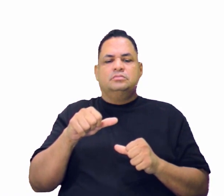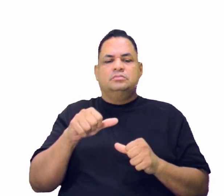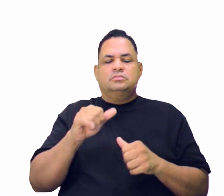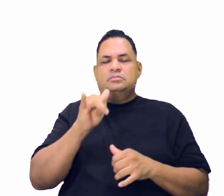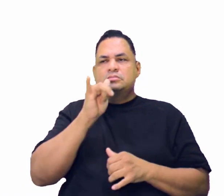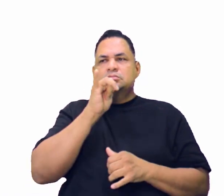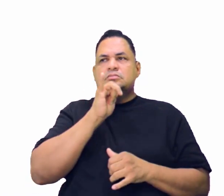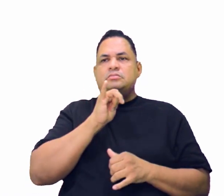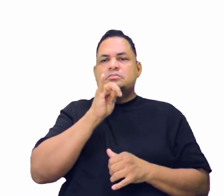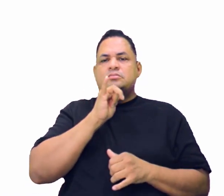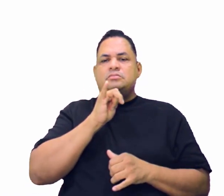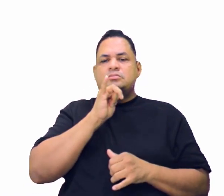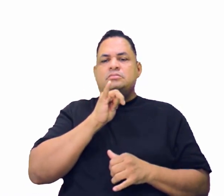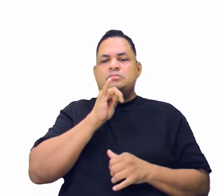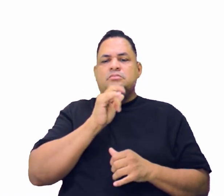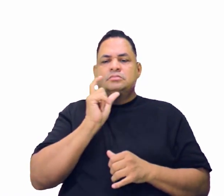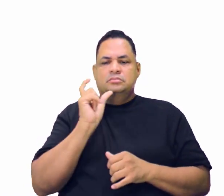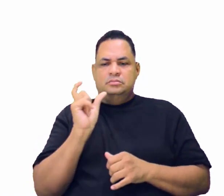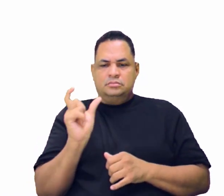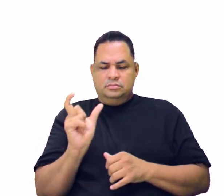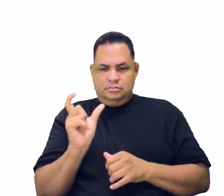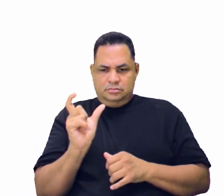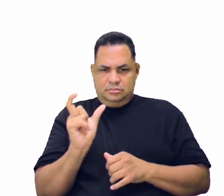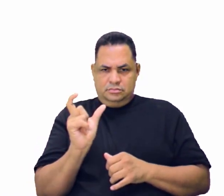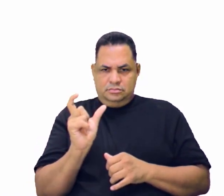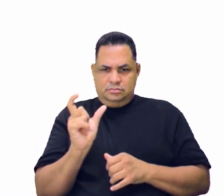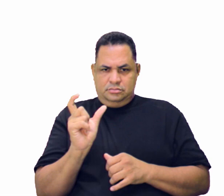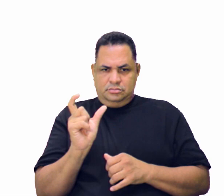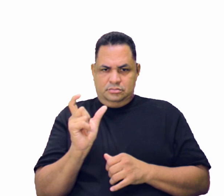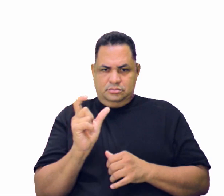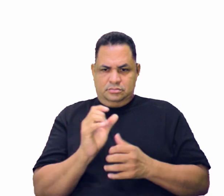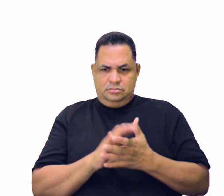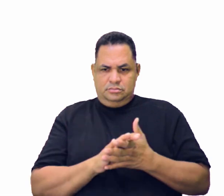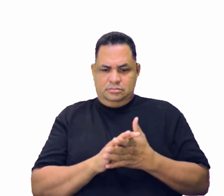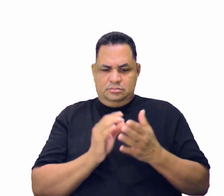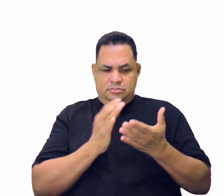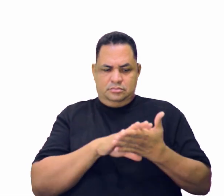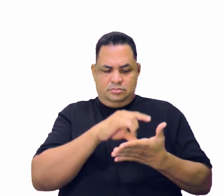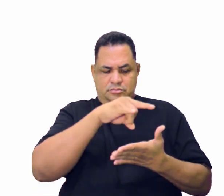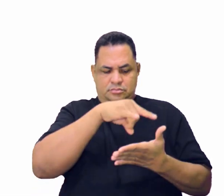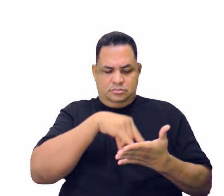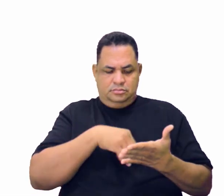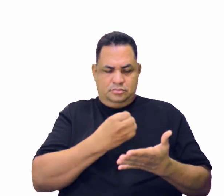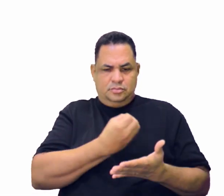por exemplo, uma palavra, os boletins são